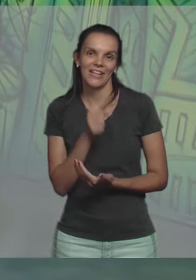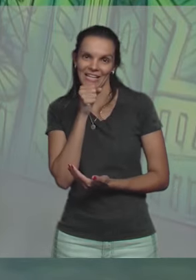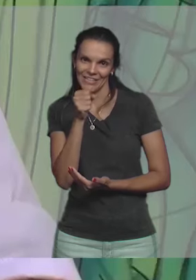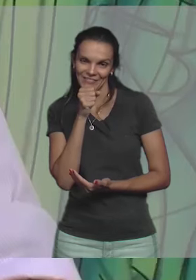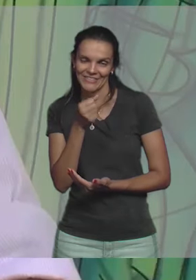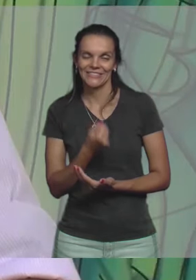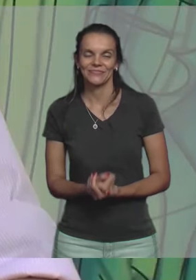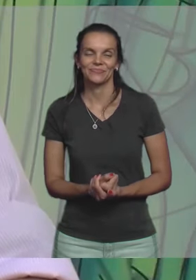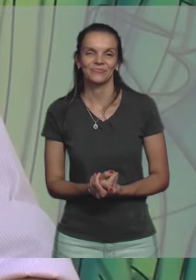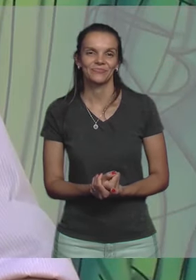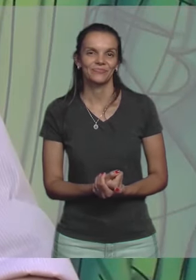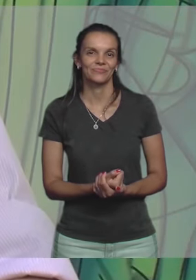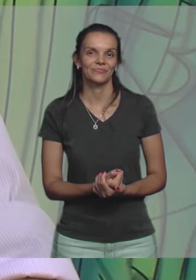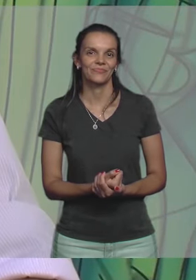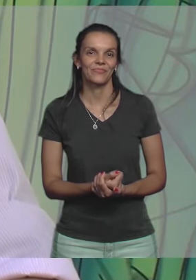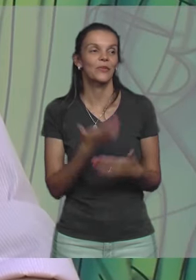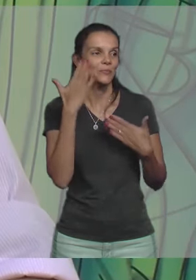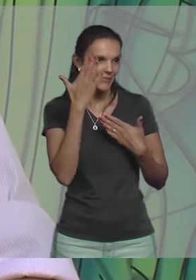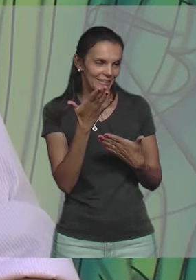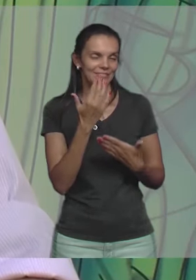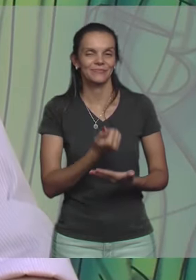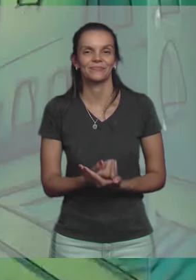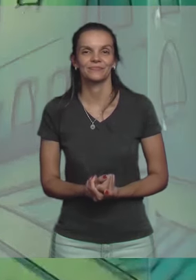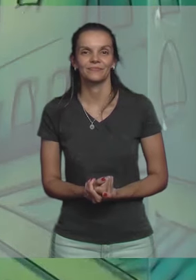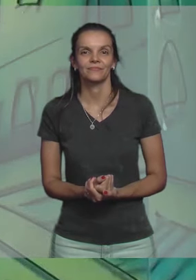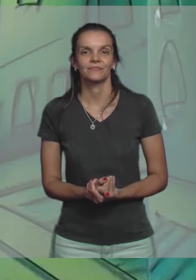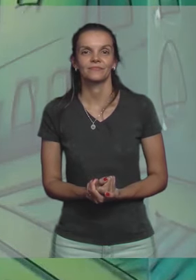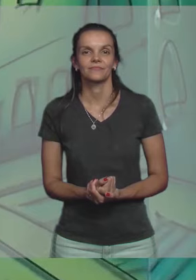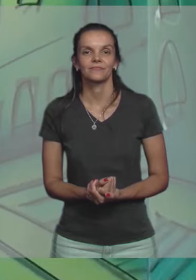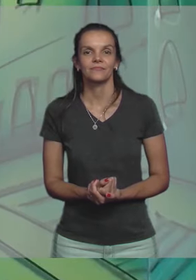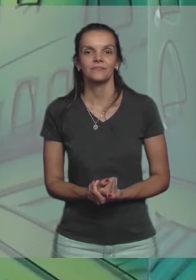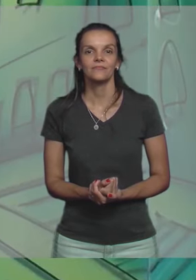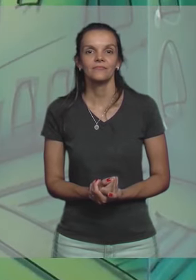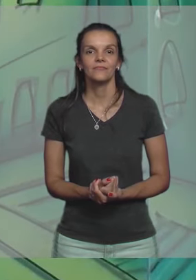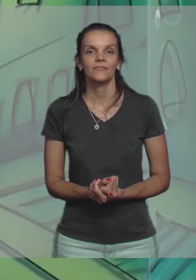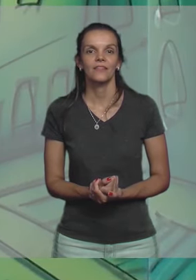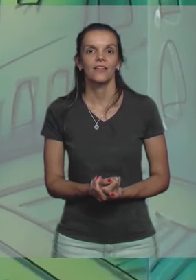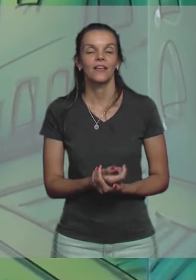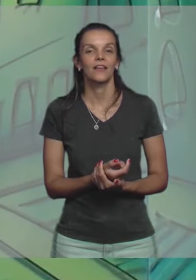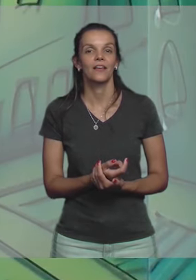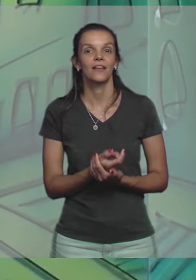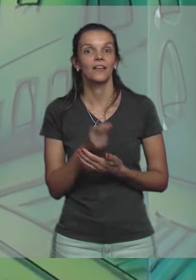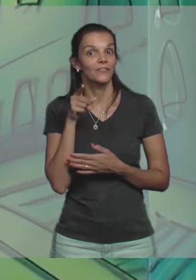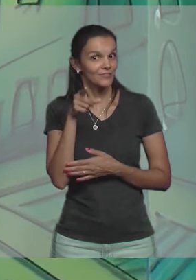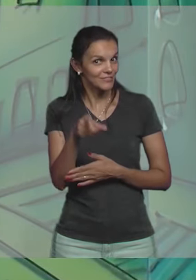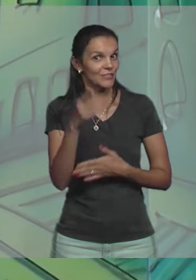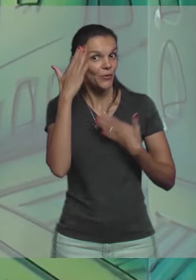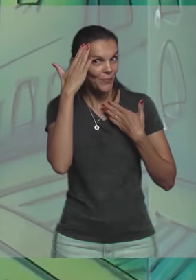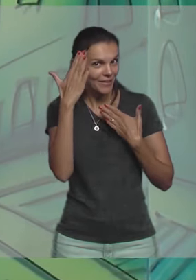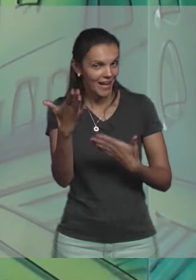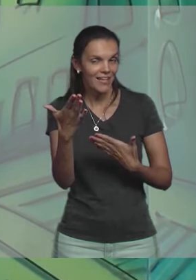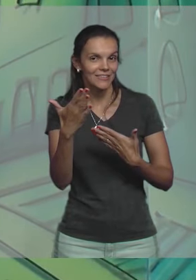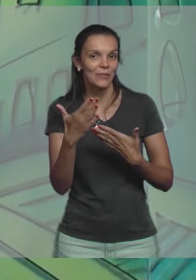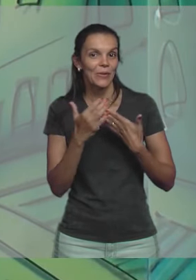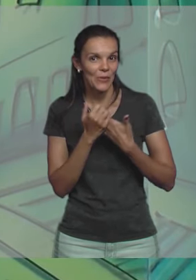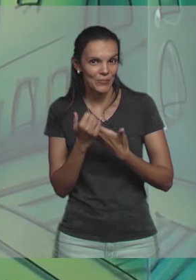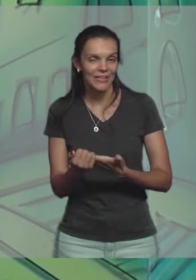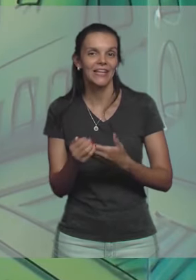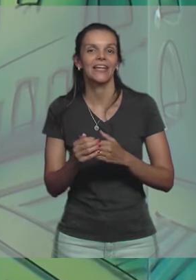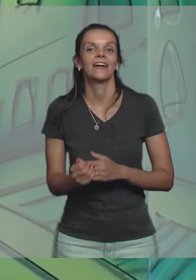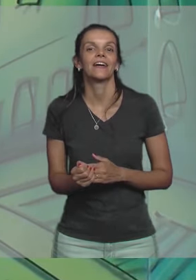entrevista. Eu que agradeço a oportunidade, sempre à disposição. Ok. E você, muito obrigado pela sua companhia